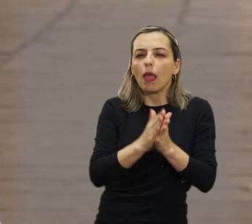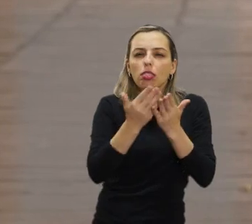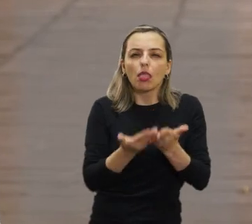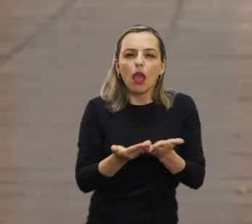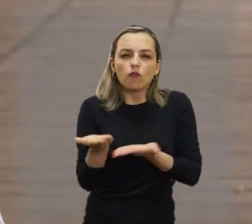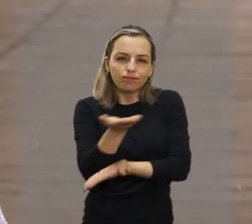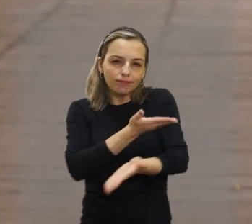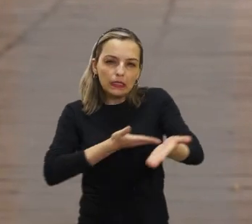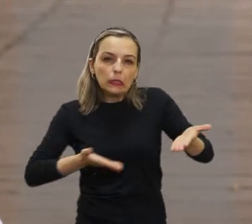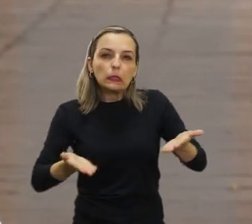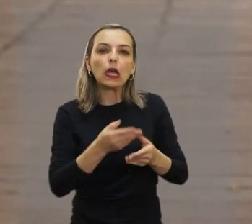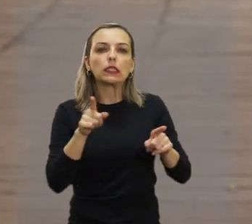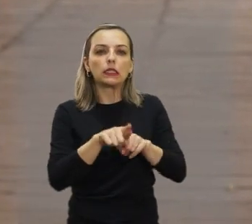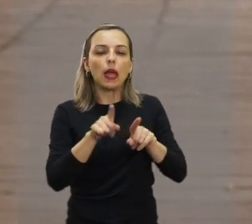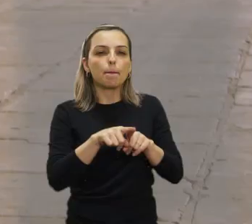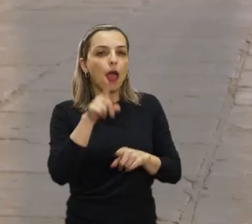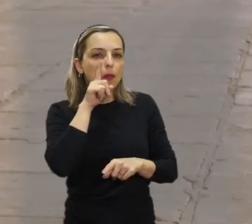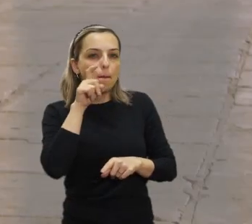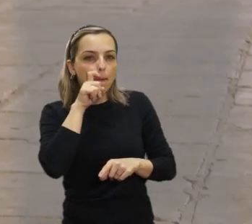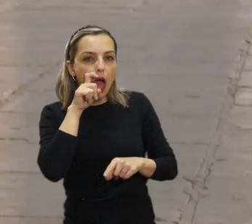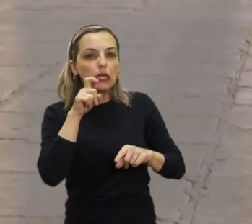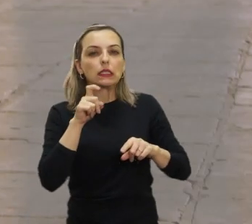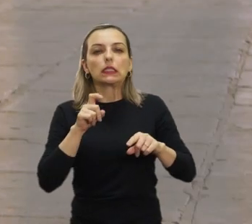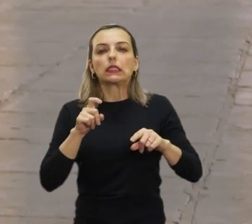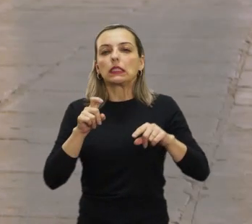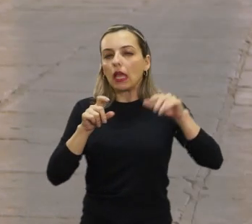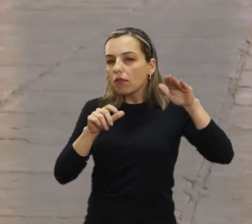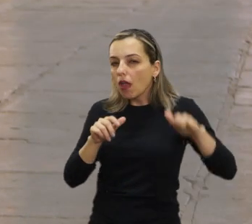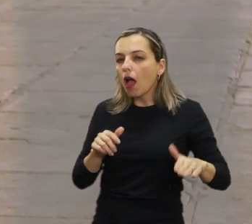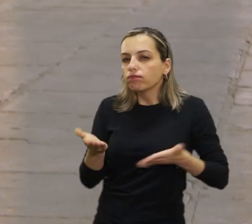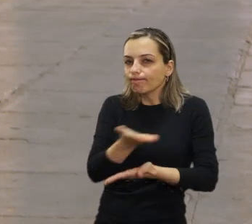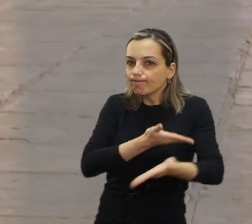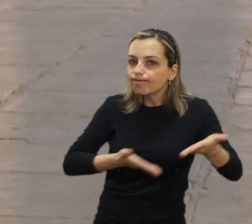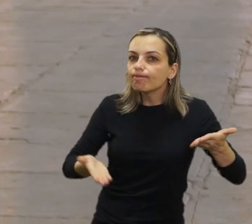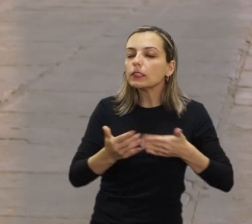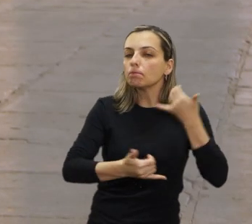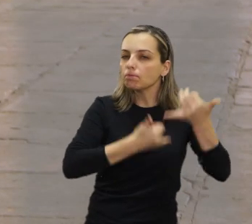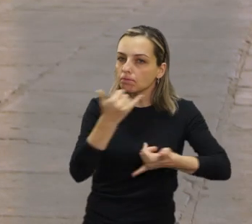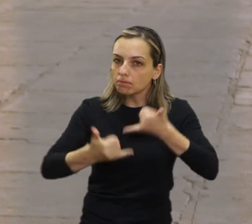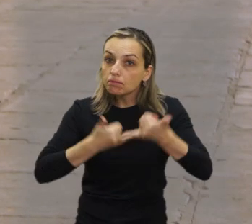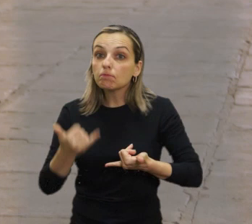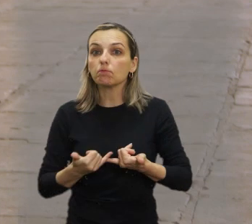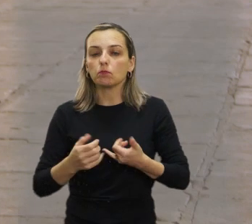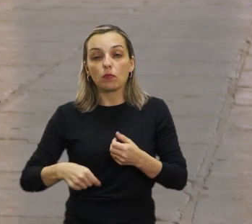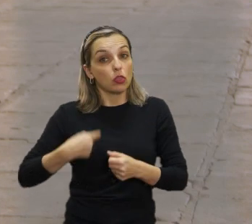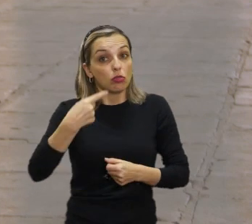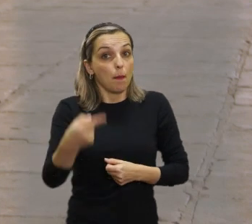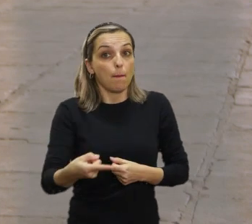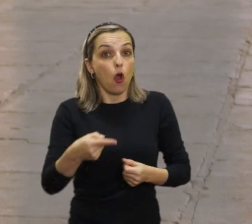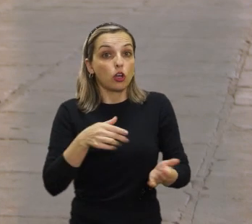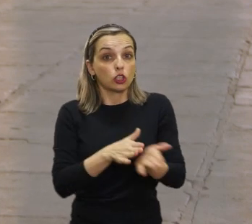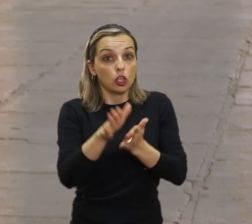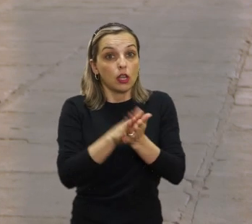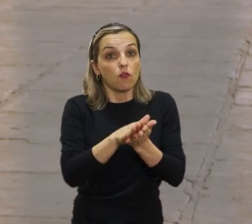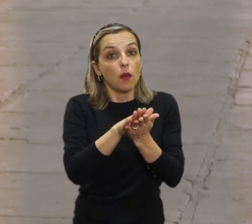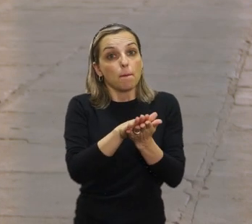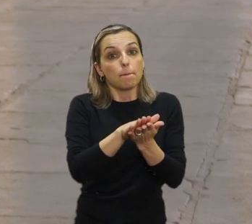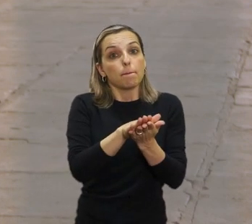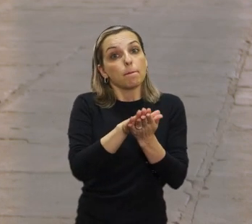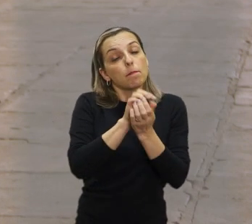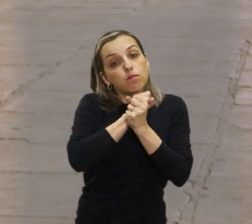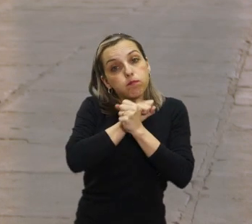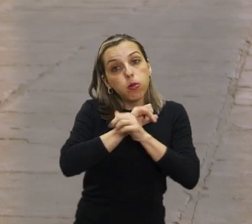ponte, de brincadeira entre pais e filhos. O lançamento do livro fez um boom, assim, lá em casa, porque